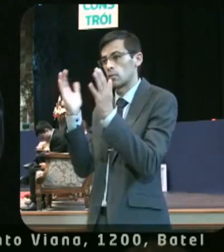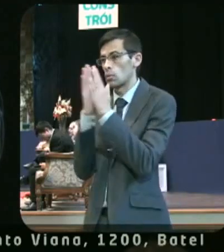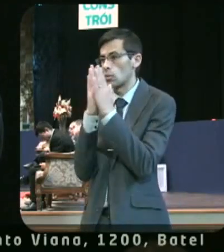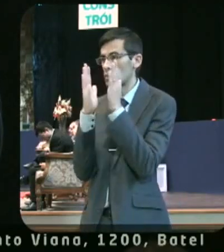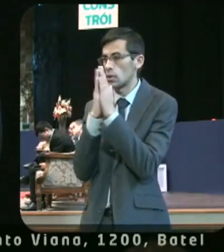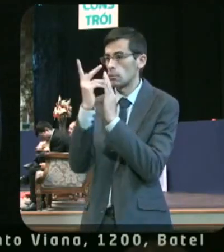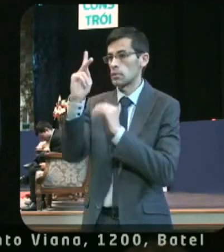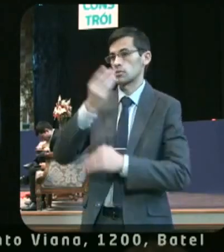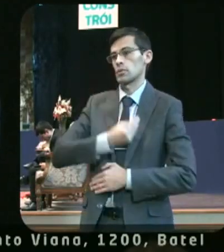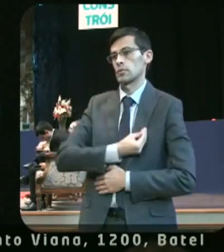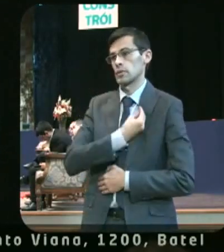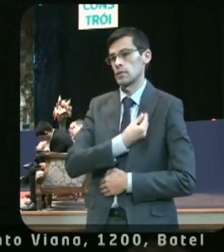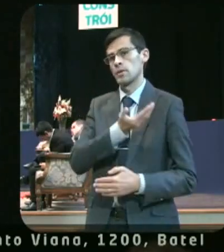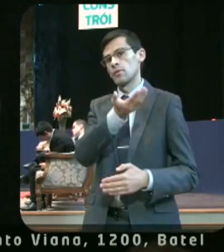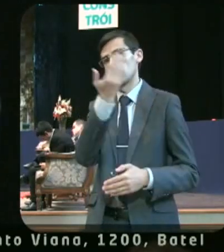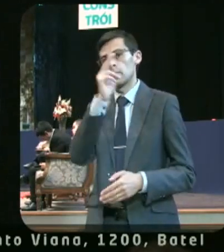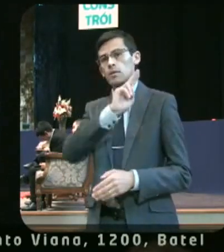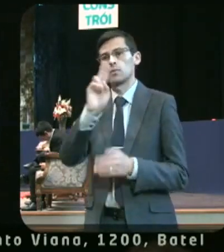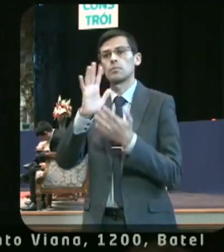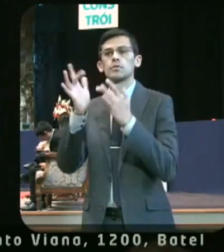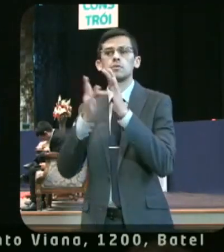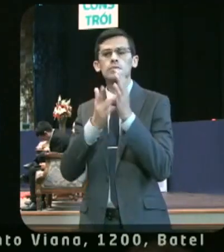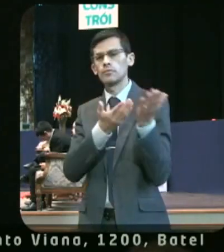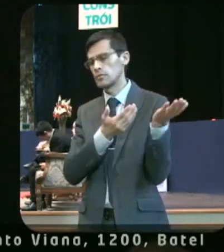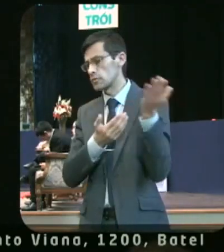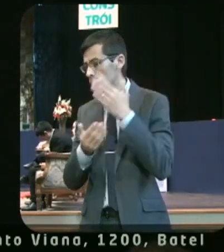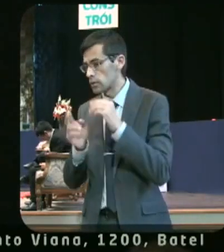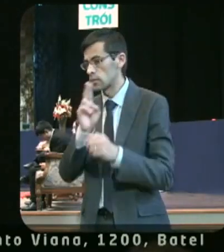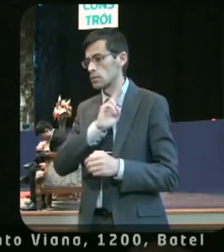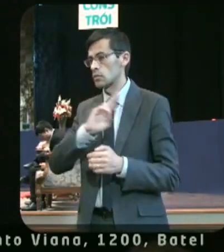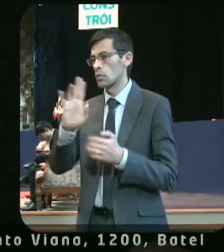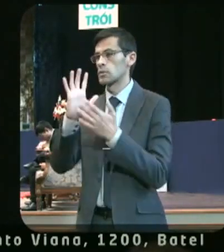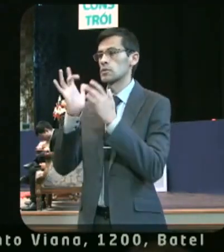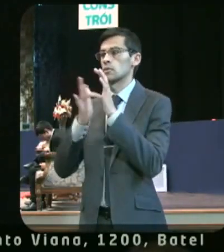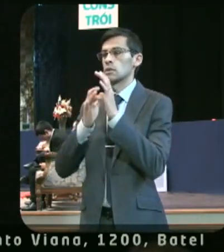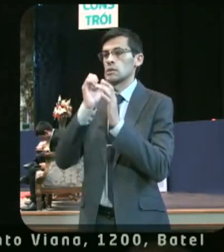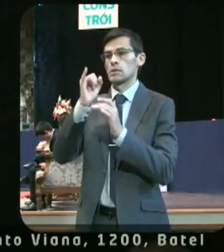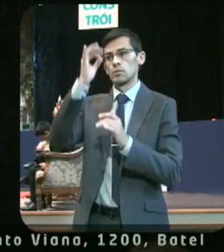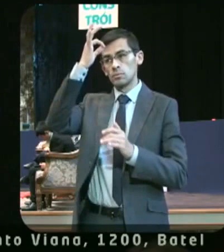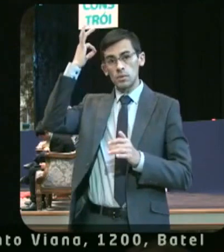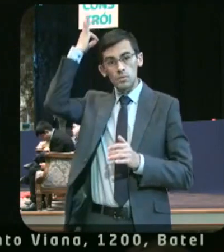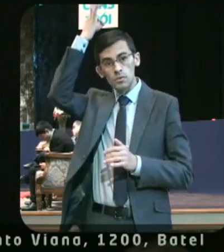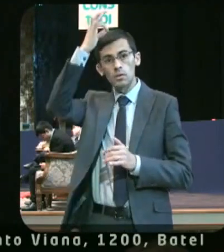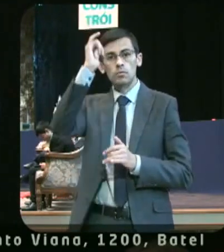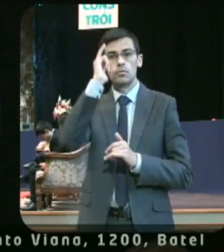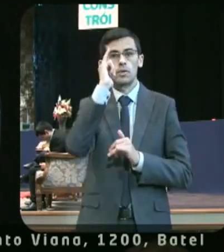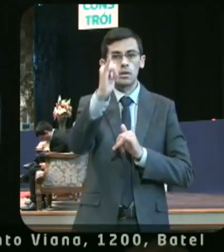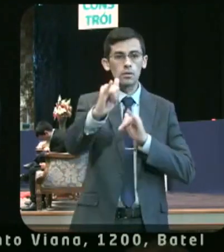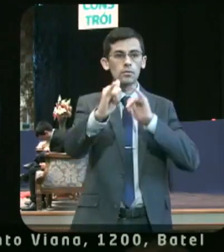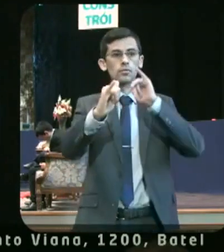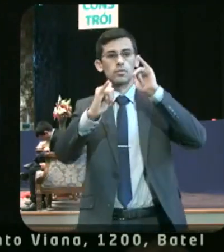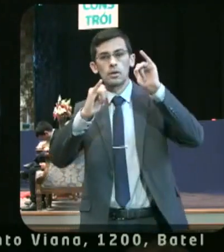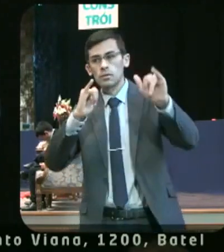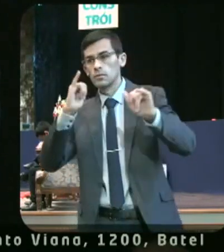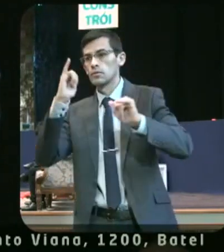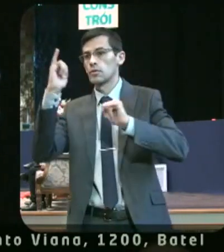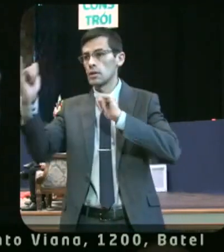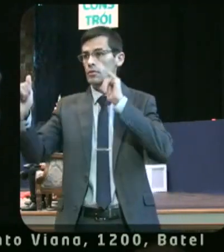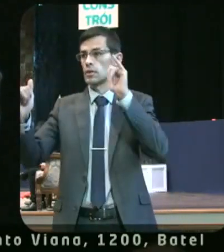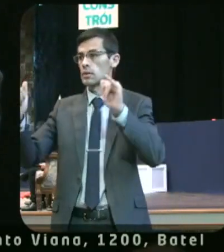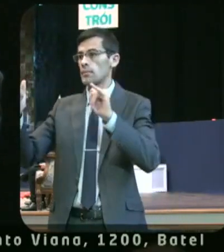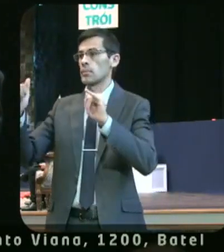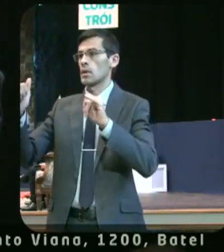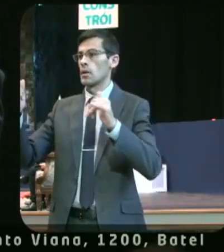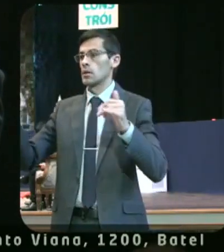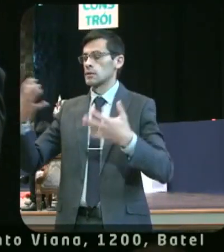você hoje, vem para cá, em nome de Jesus, pode vir, em nome de Jesus. Se o Espírito Santo está falando com você, você está, olha, essa palavra